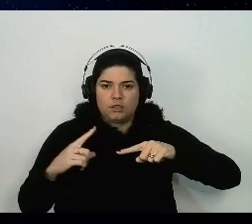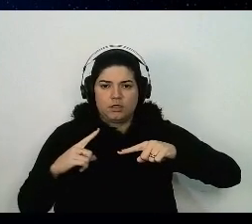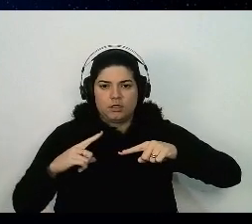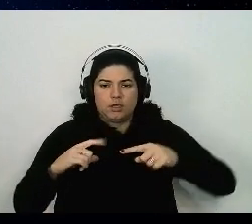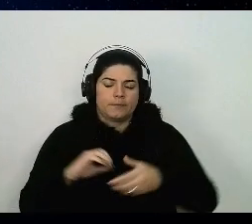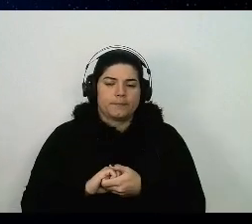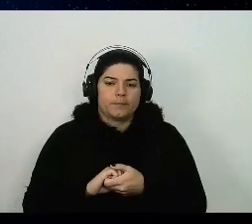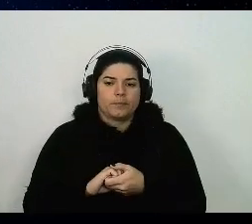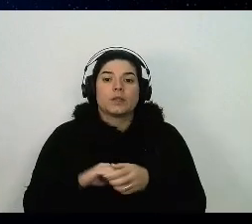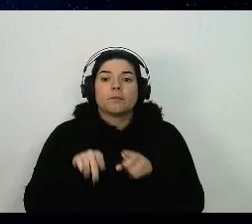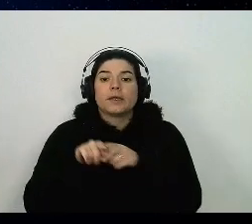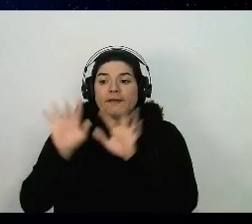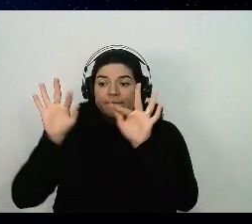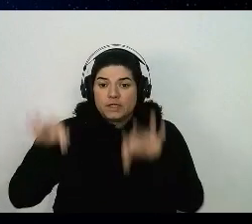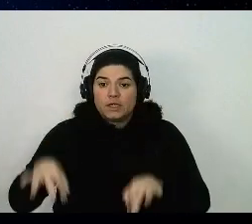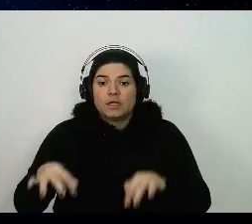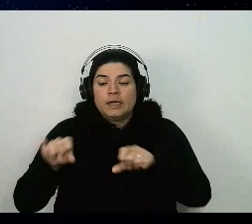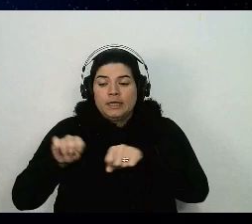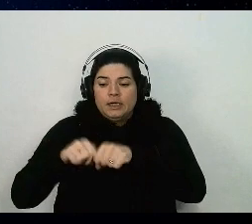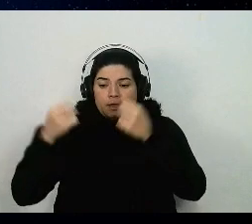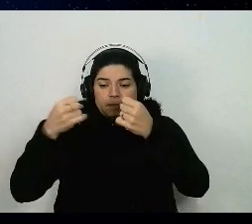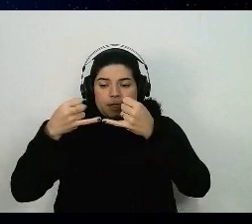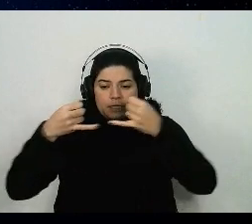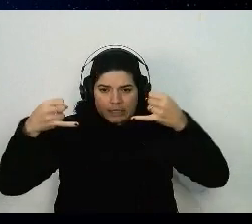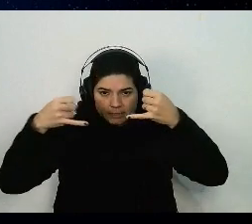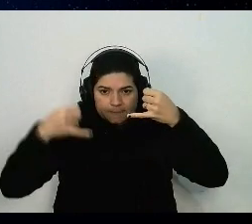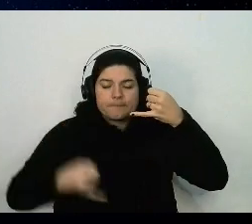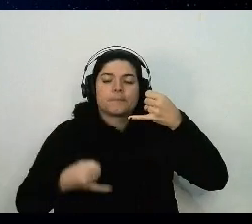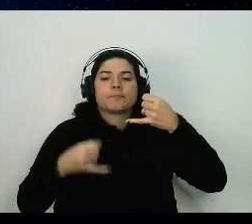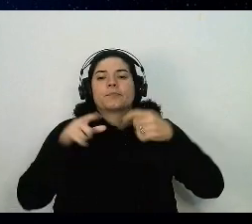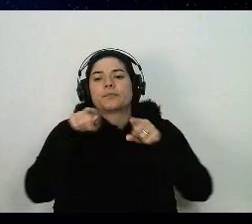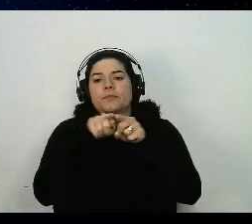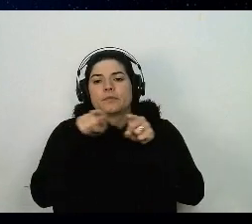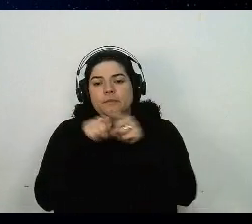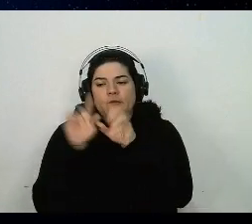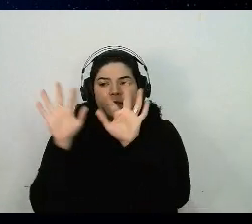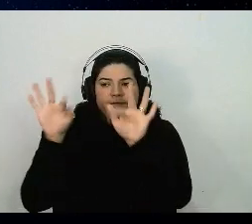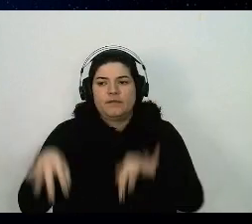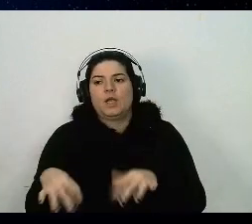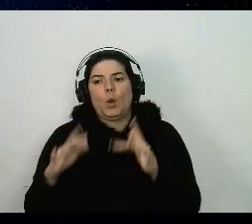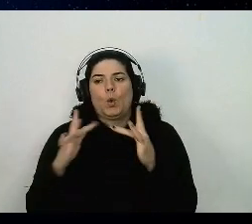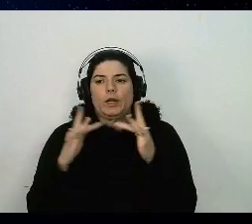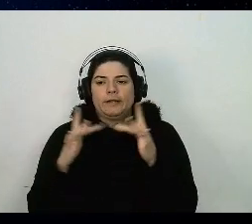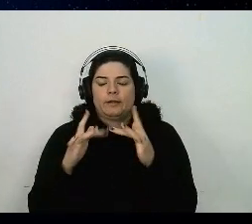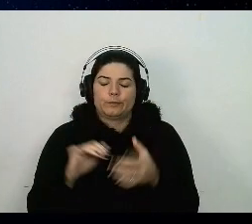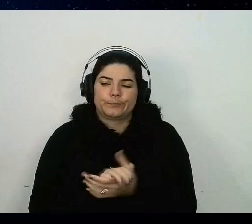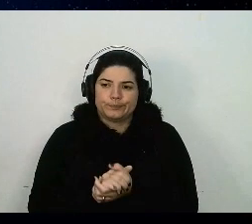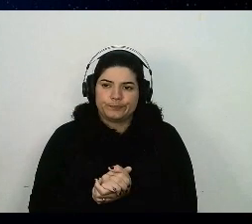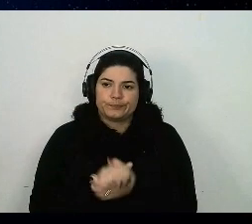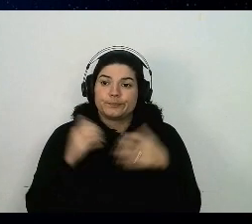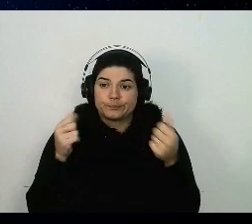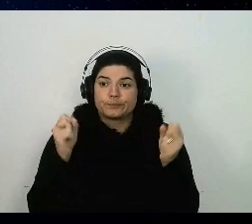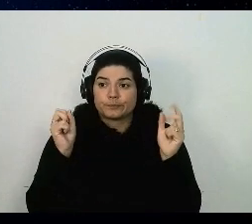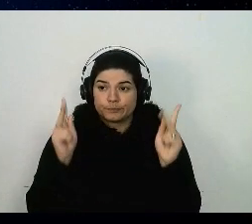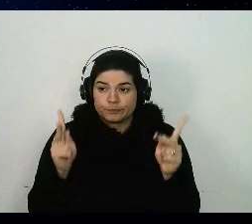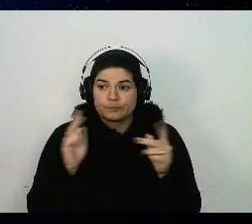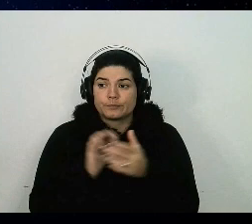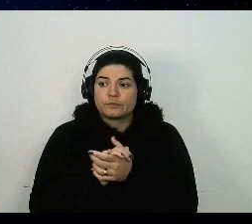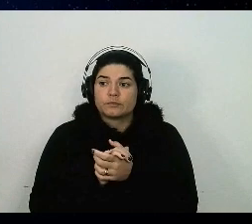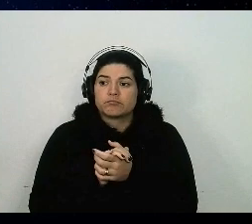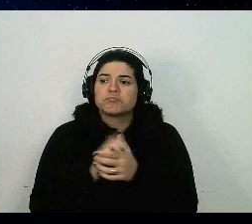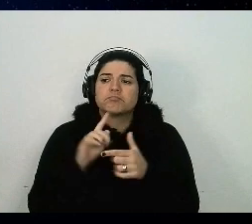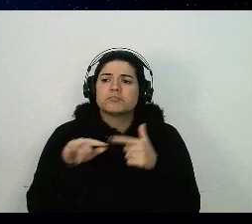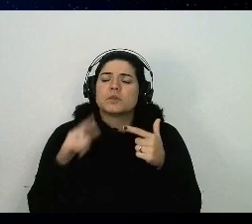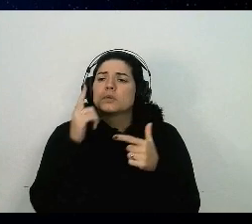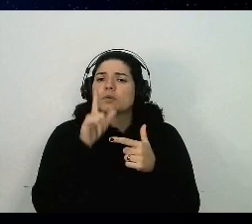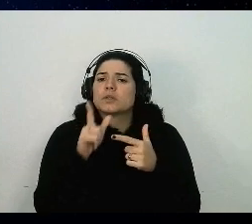de linha, comando kit, e mais duas quebras de linhas para encerrar a conexão. Beleza. Mas como que eu vou achar isso? Eu ainda não